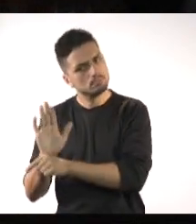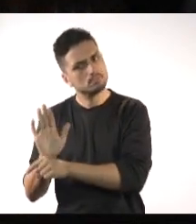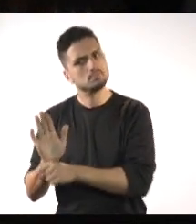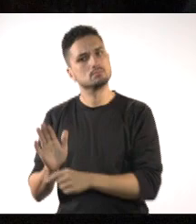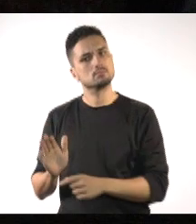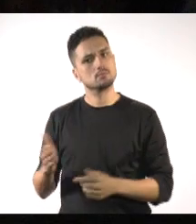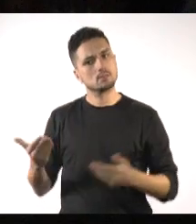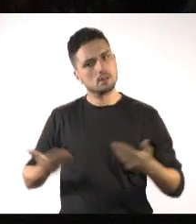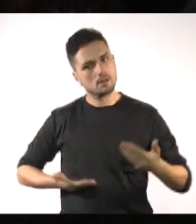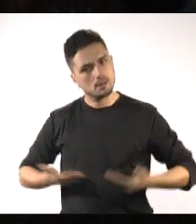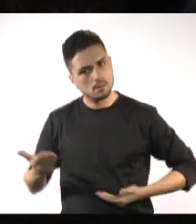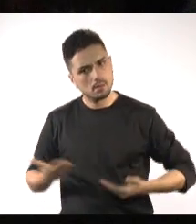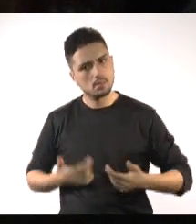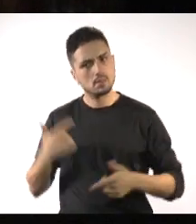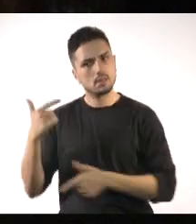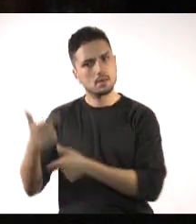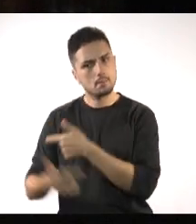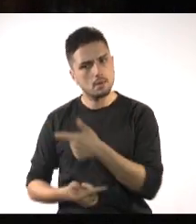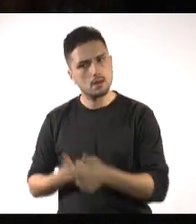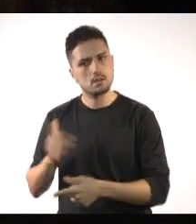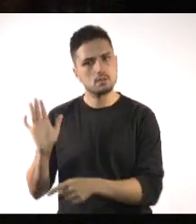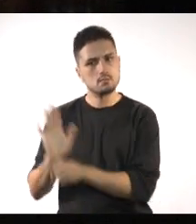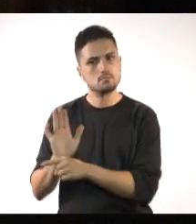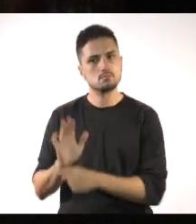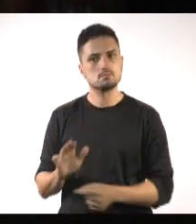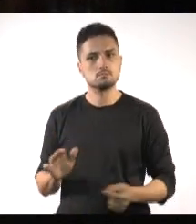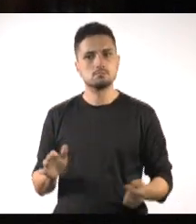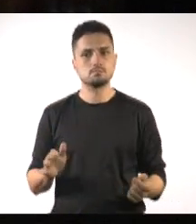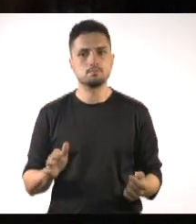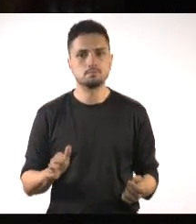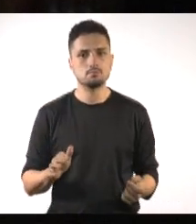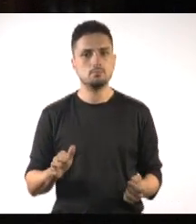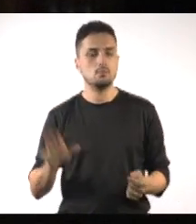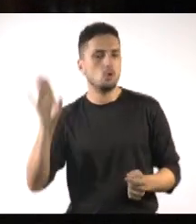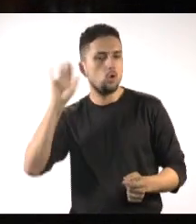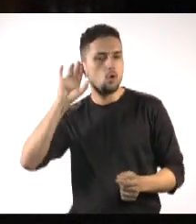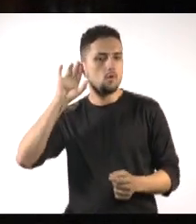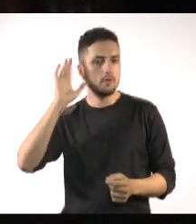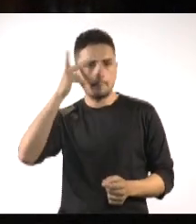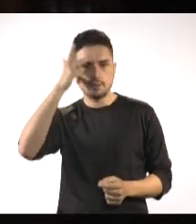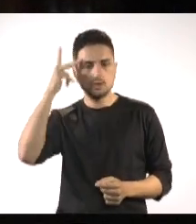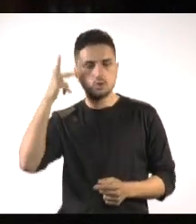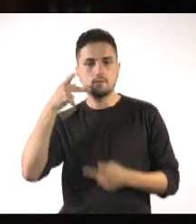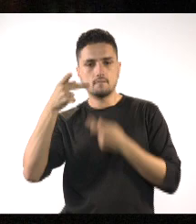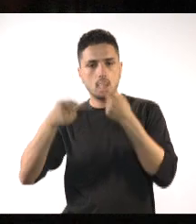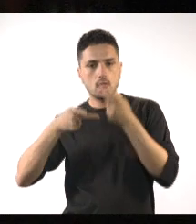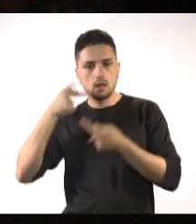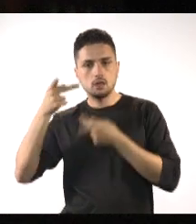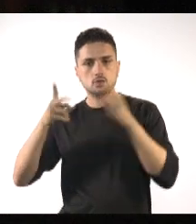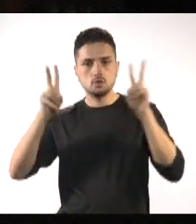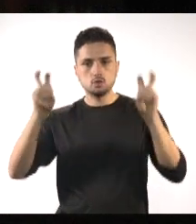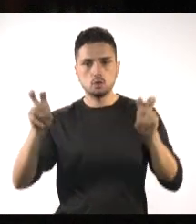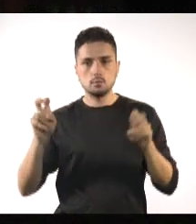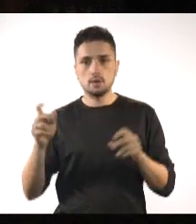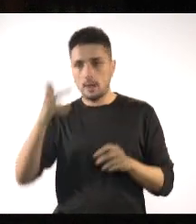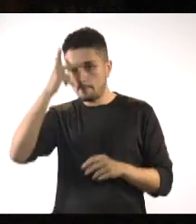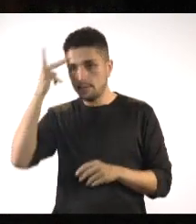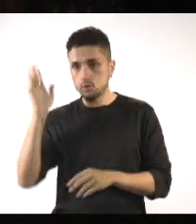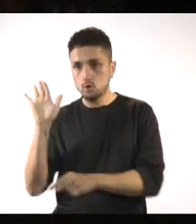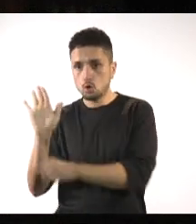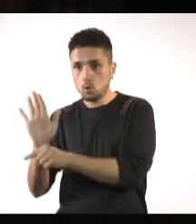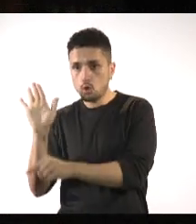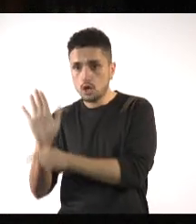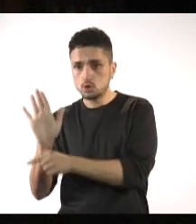servir. Quando a gente ouve o testemunho daqueles que lidam com a população de rua, que